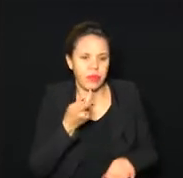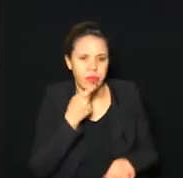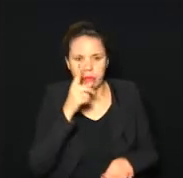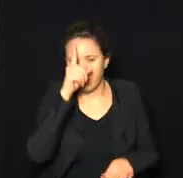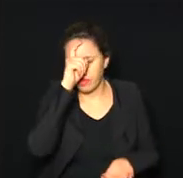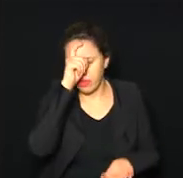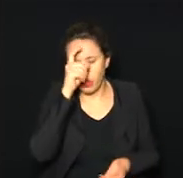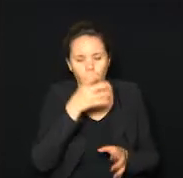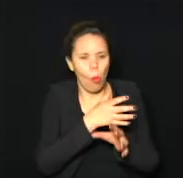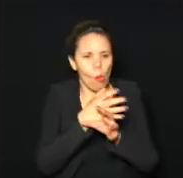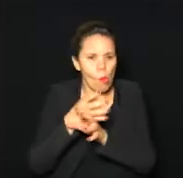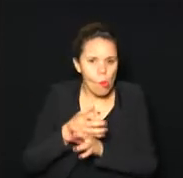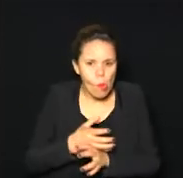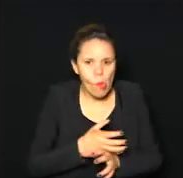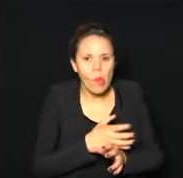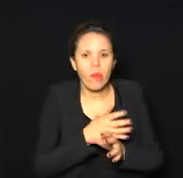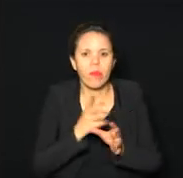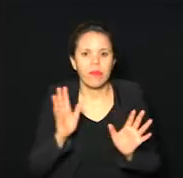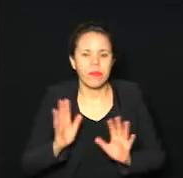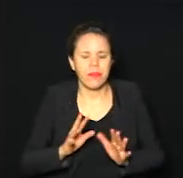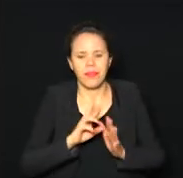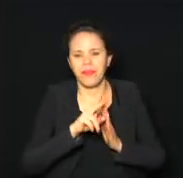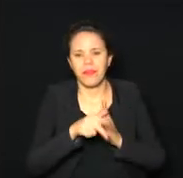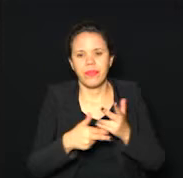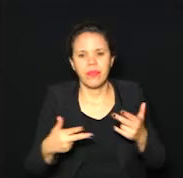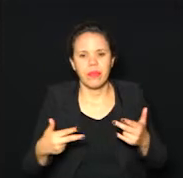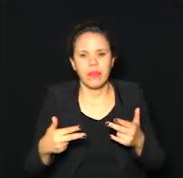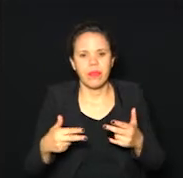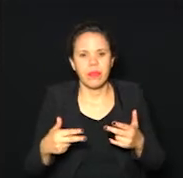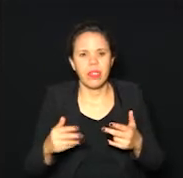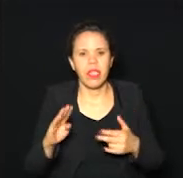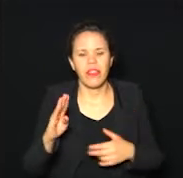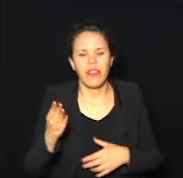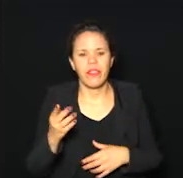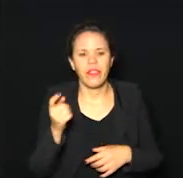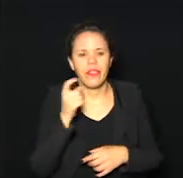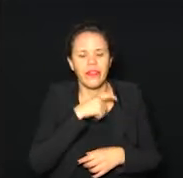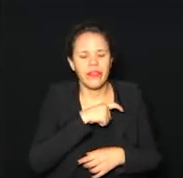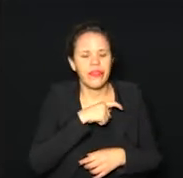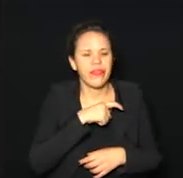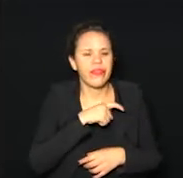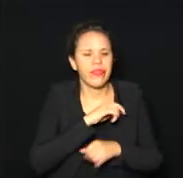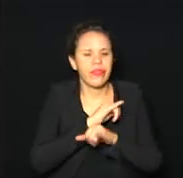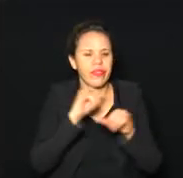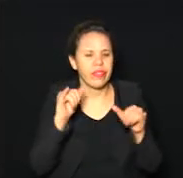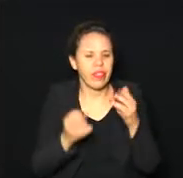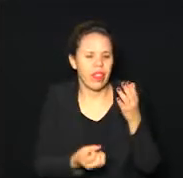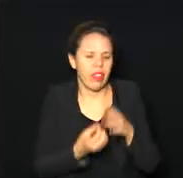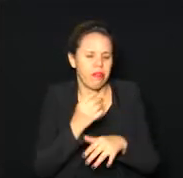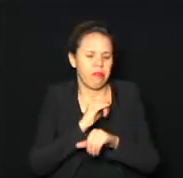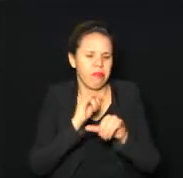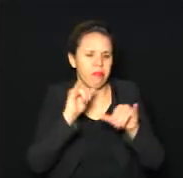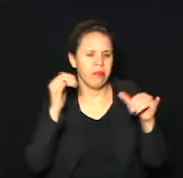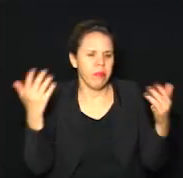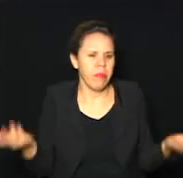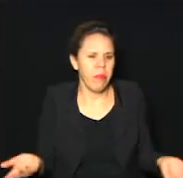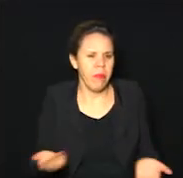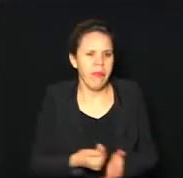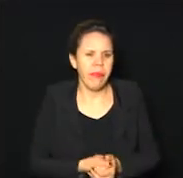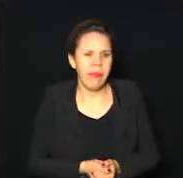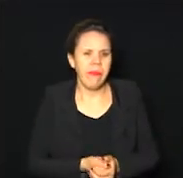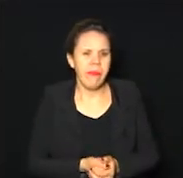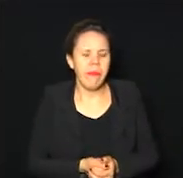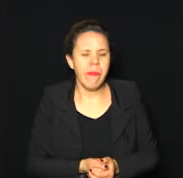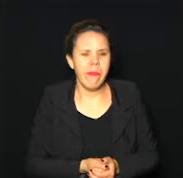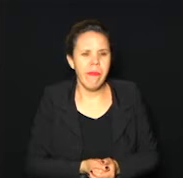estão vazios, quer dizer, uma série de as fake news que têm sido propagado aí, né?